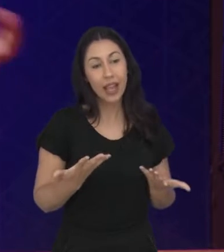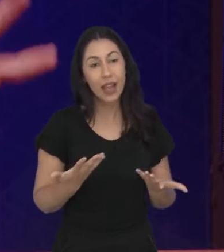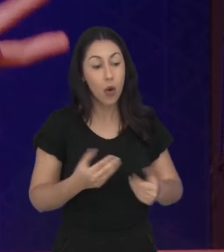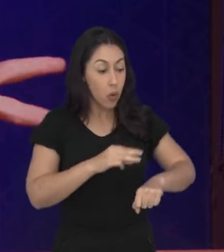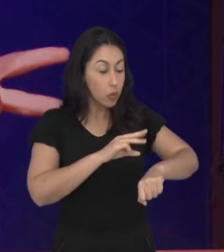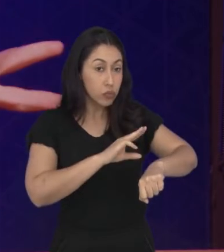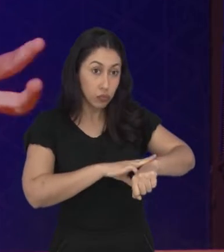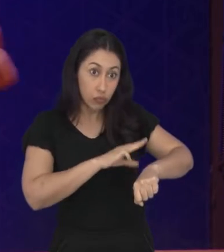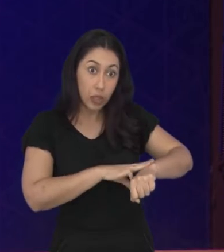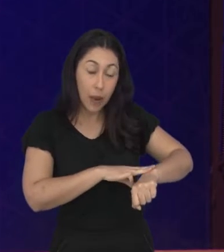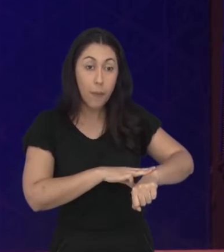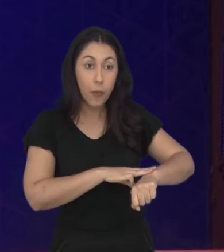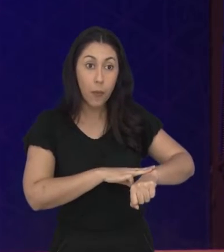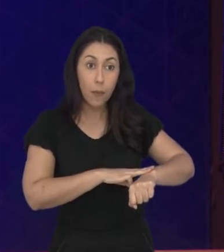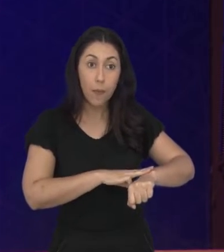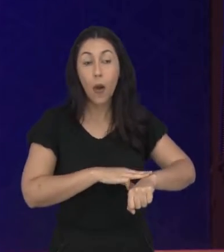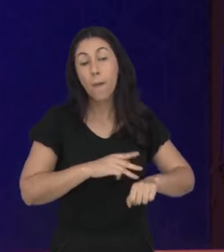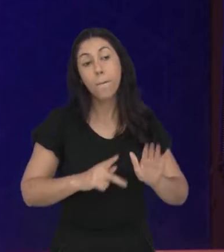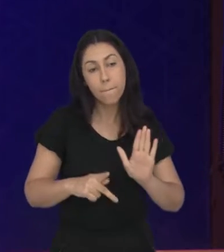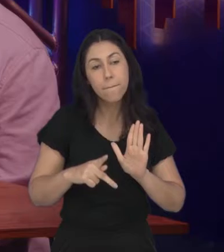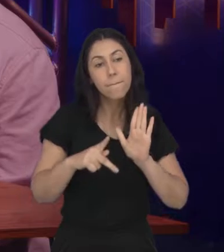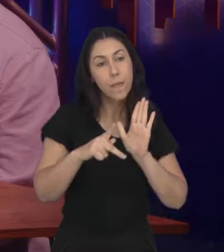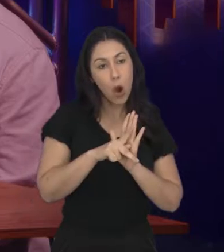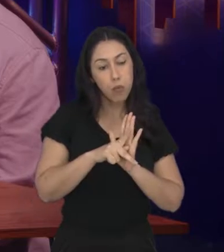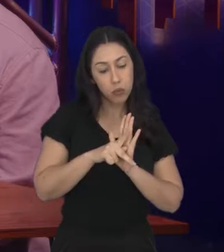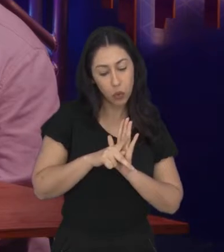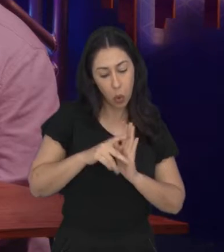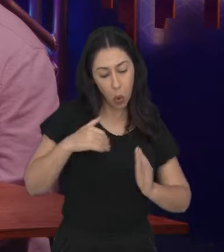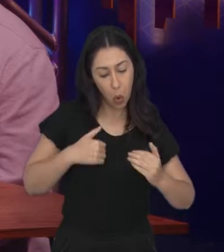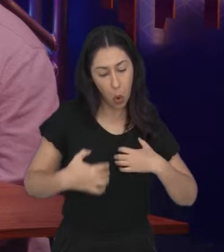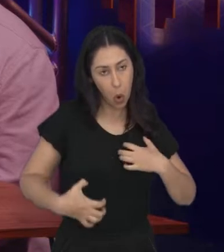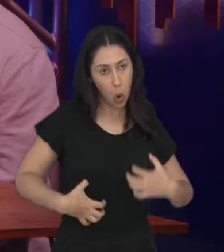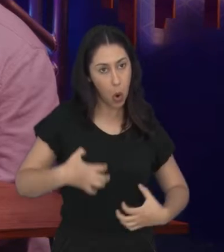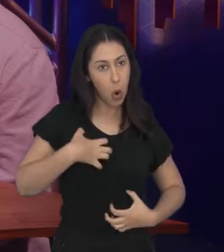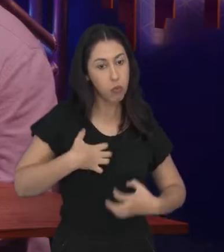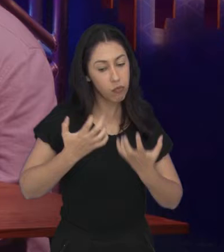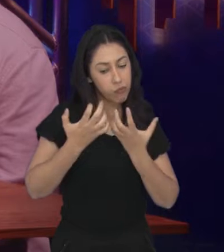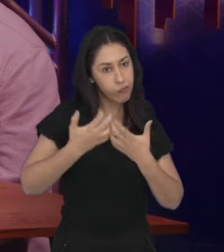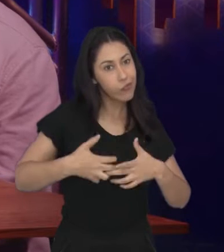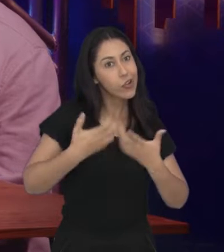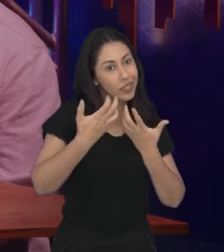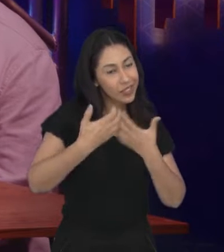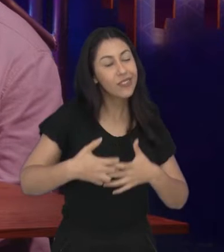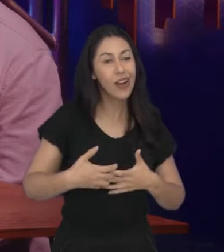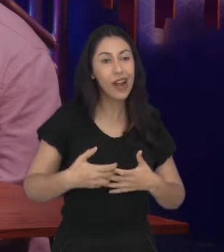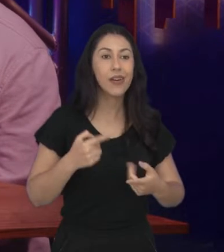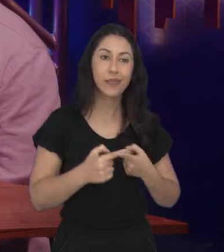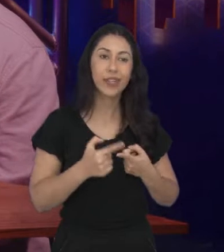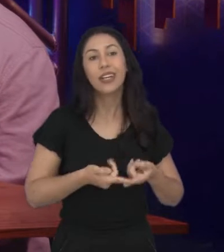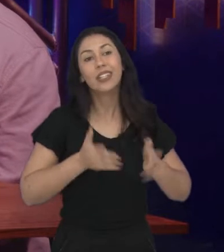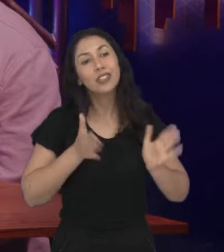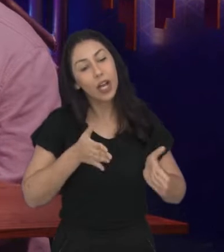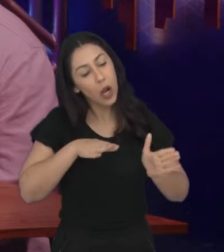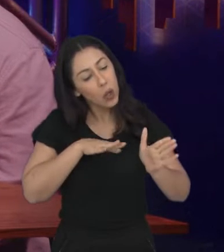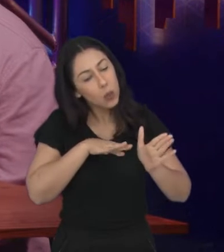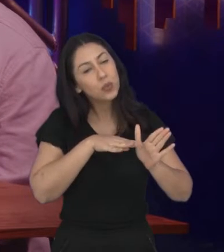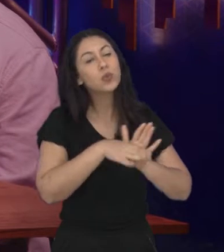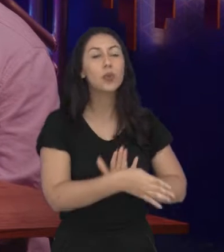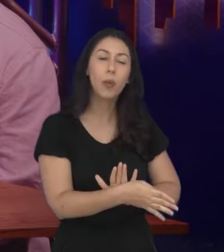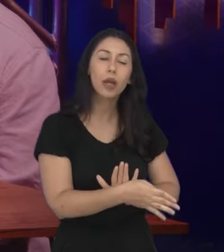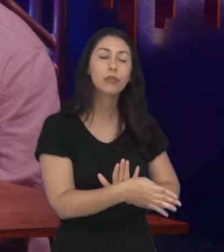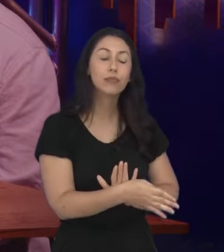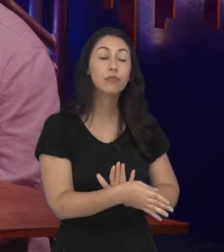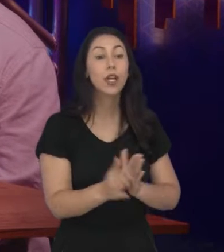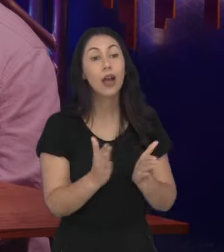né, relógio biológico. E que seria justamente isso, né, o seu organismo sabendo que hora você faz o quê.